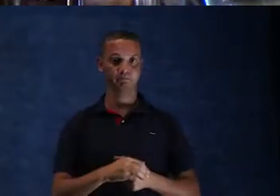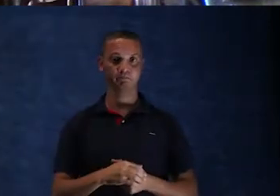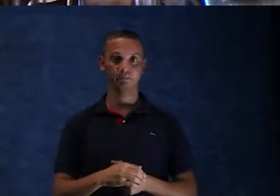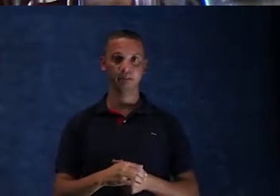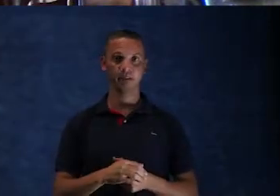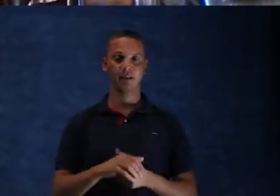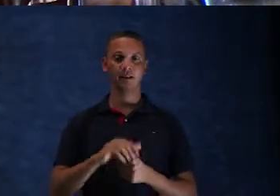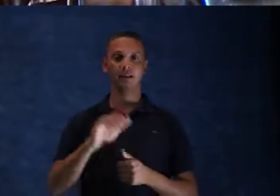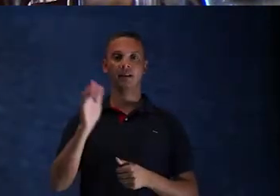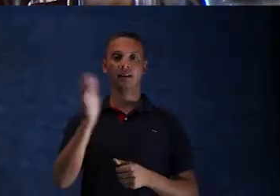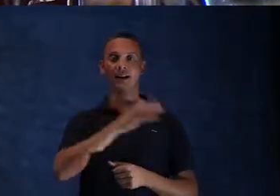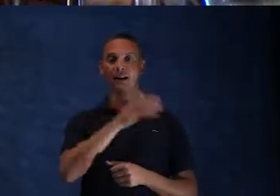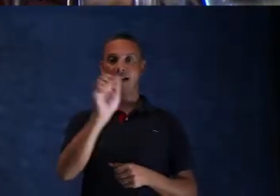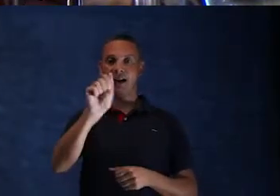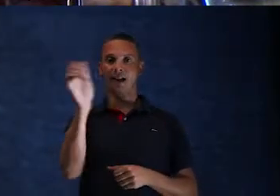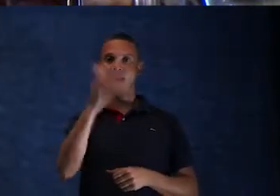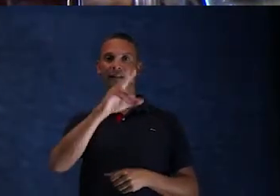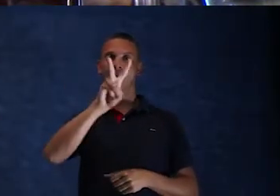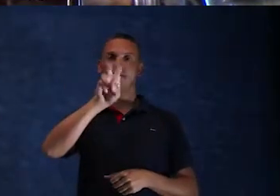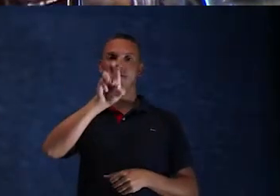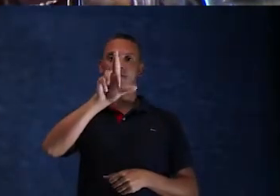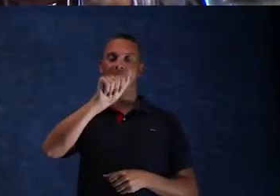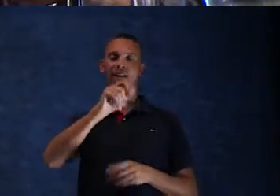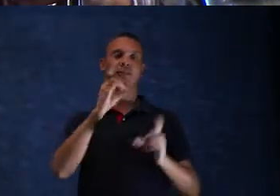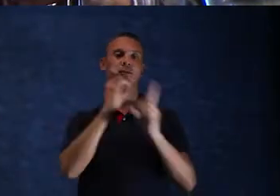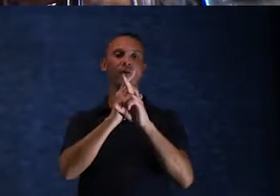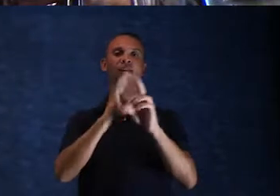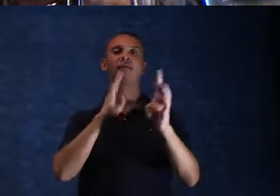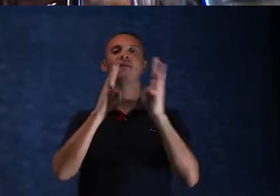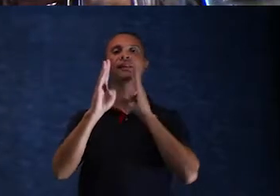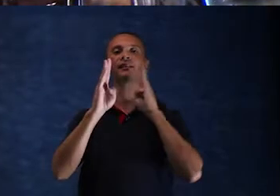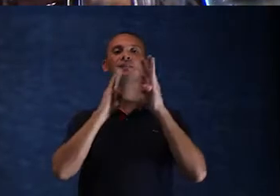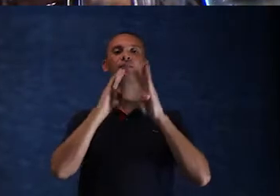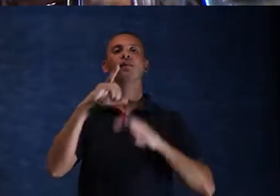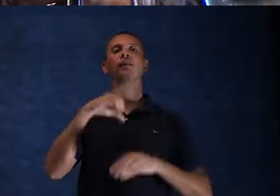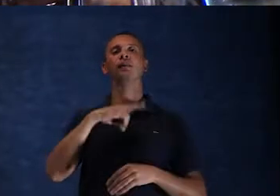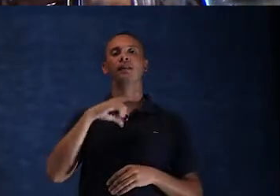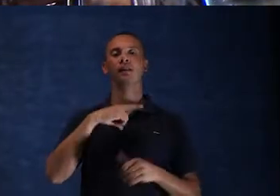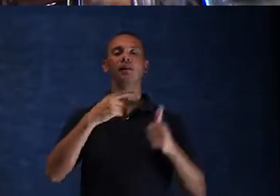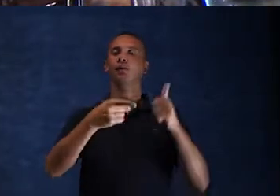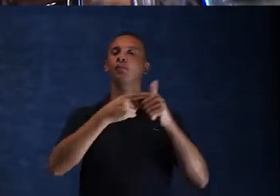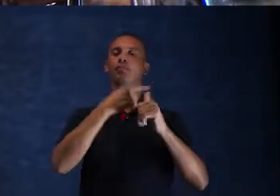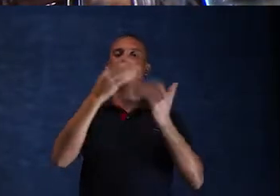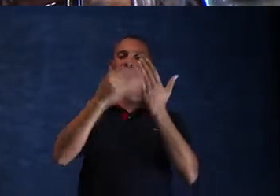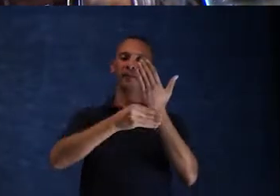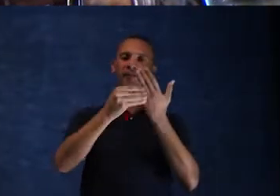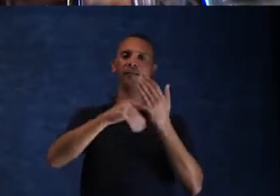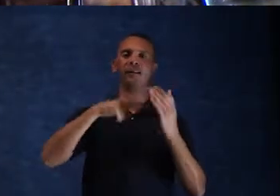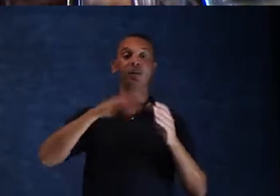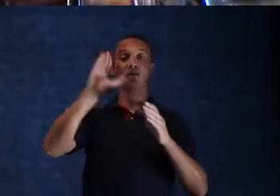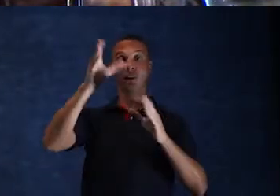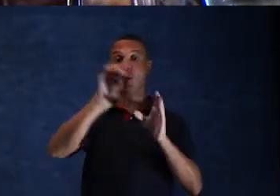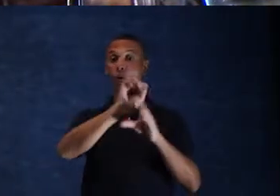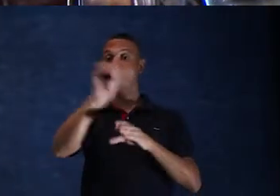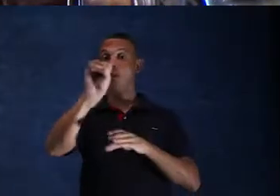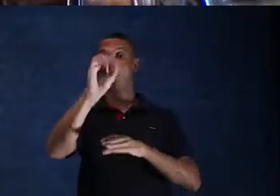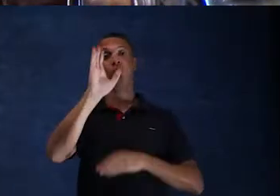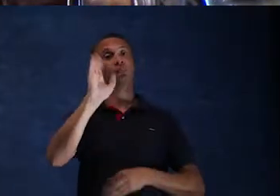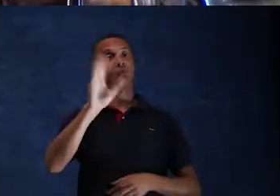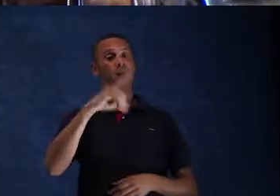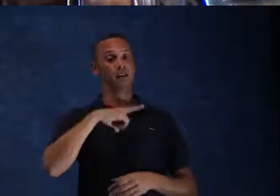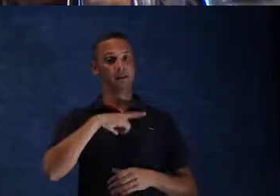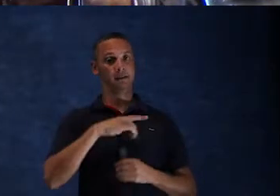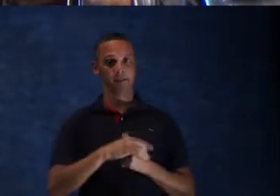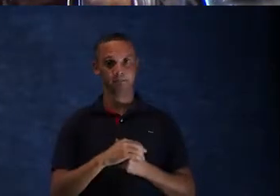A Vera também vocês encontram no Facebook. Como eu disse, esse é o primeiro, mas ela já está, acho que, no 8º, se não me engano, me